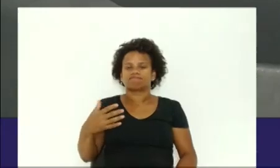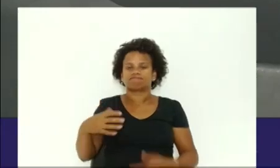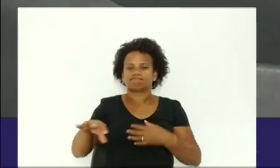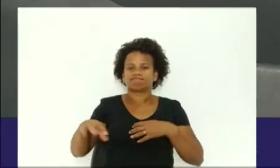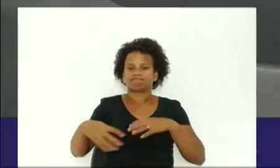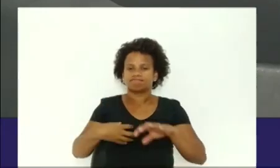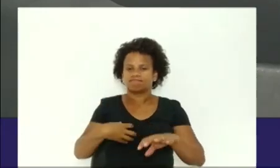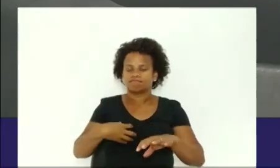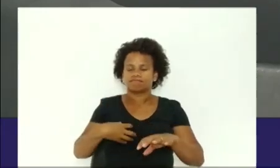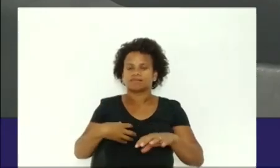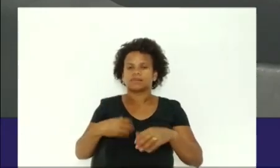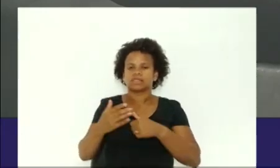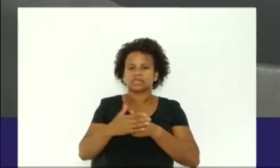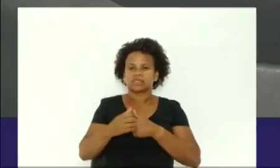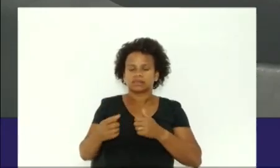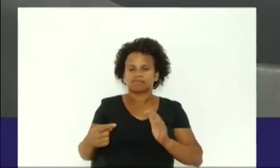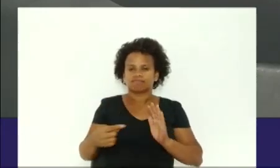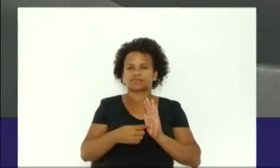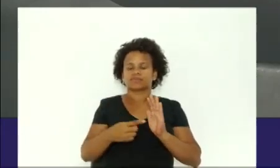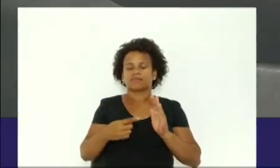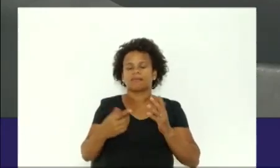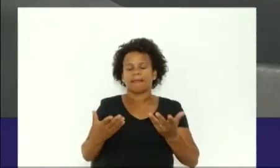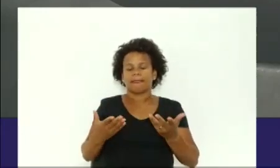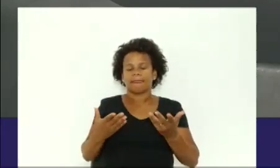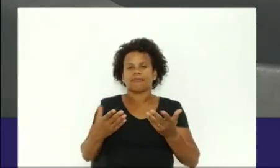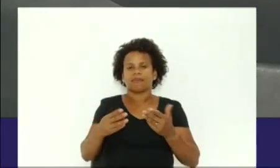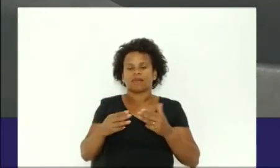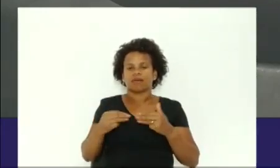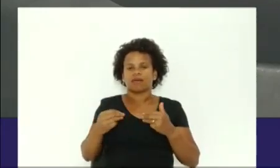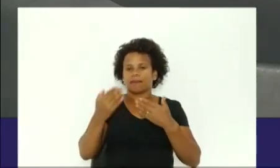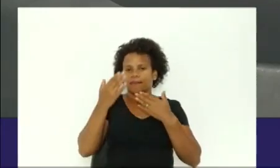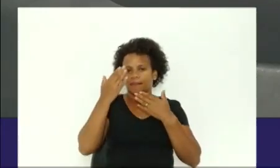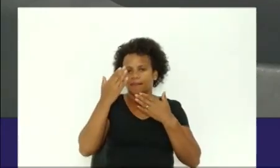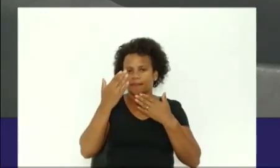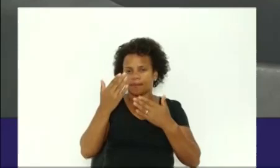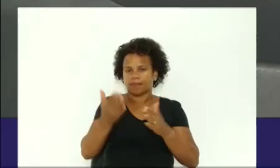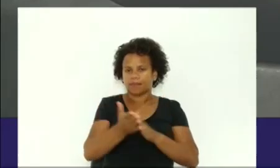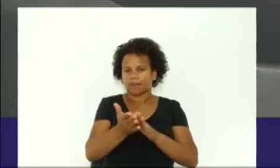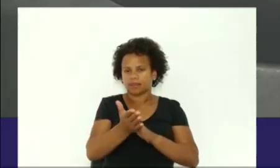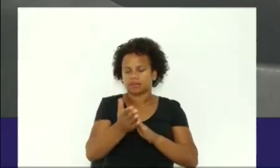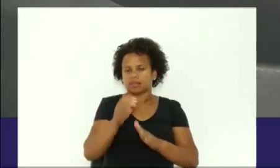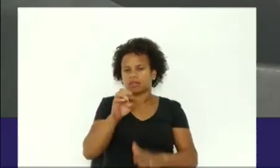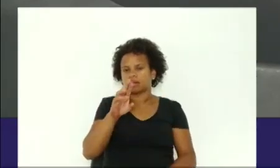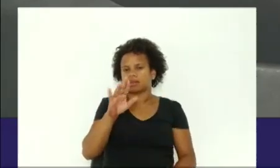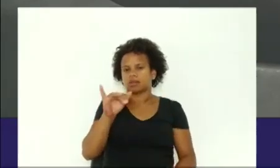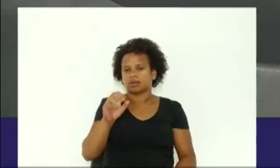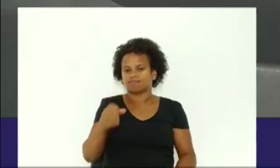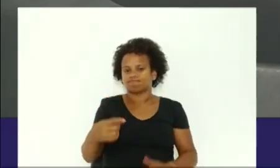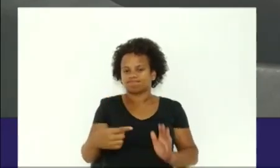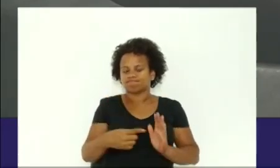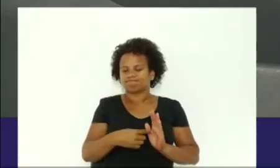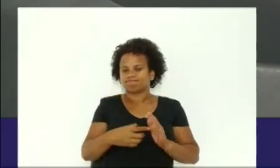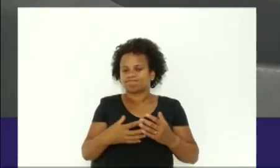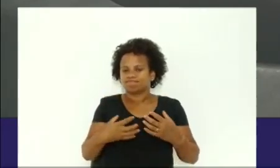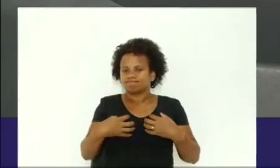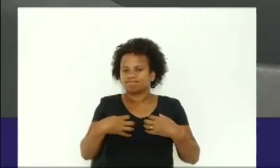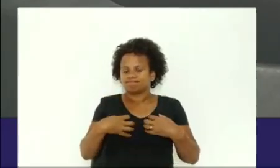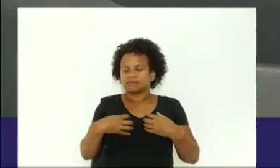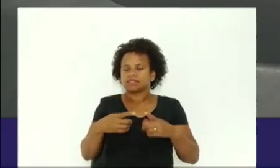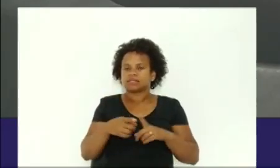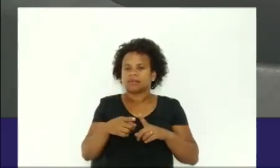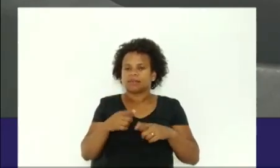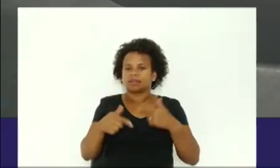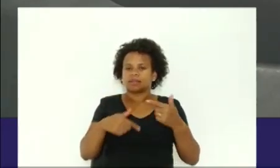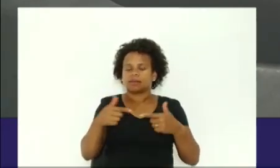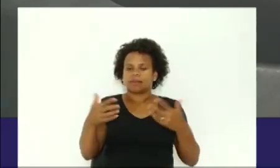muito bem, né, nessa moção. Então, quero parabenizar a Érica pela sensibilidade que ela teve e por mais um trabalho maravilhoso, né, que a equipe